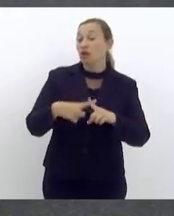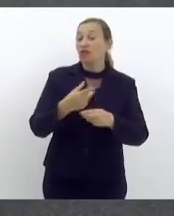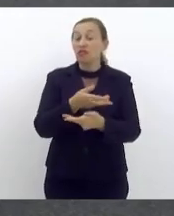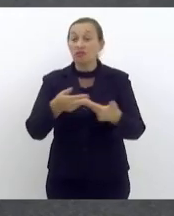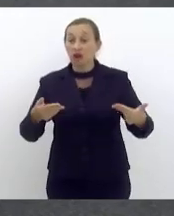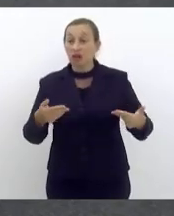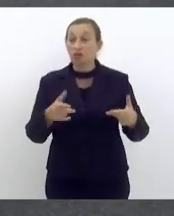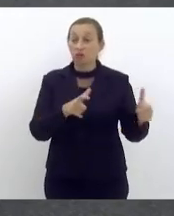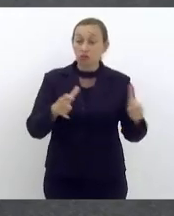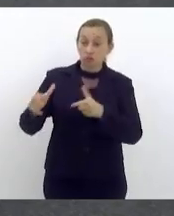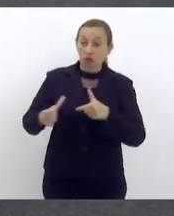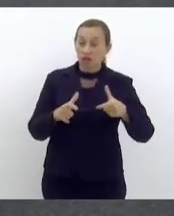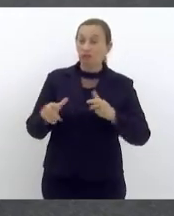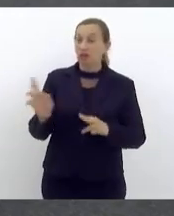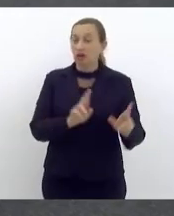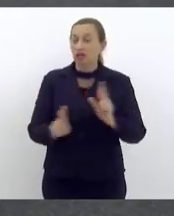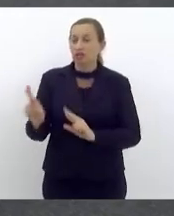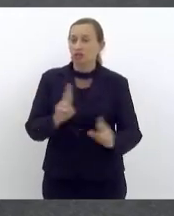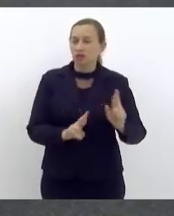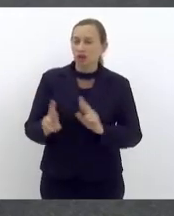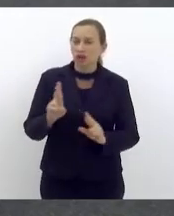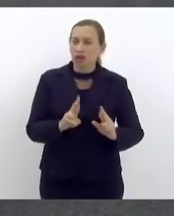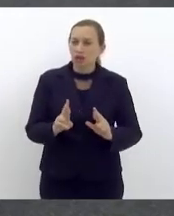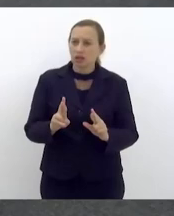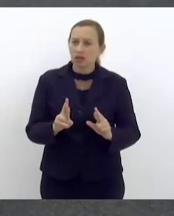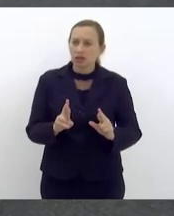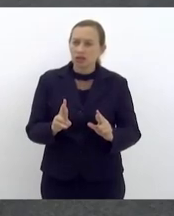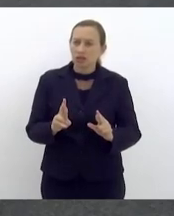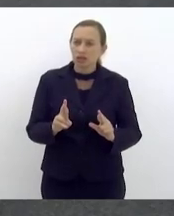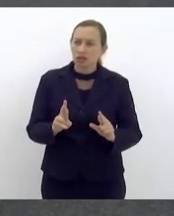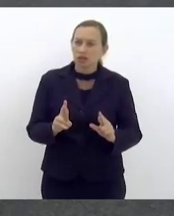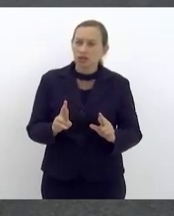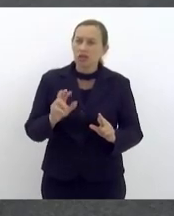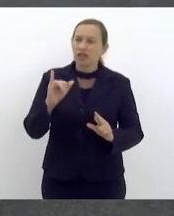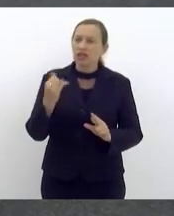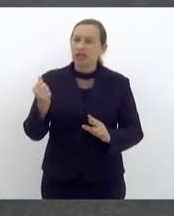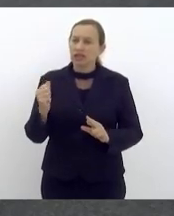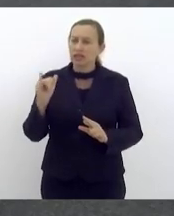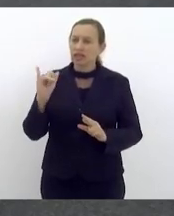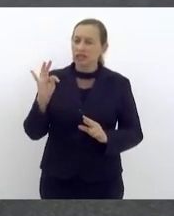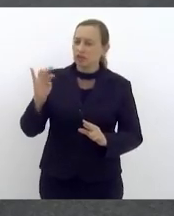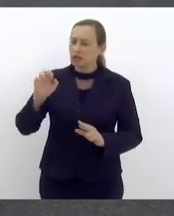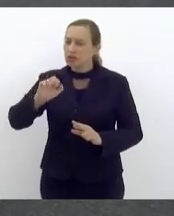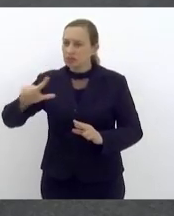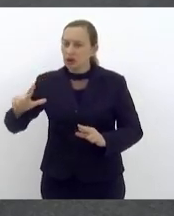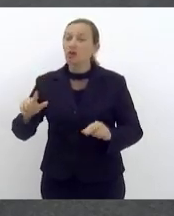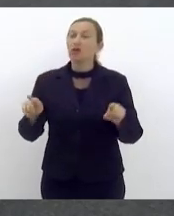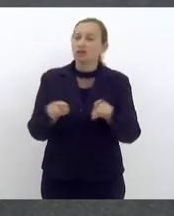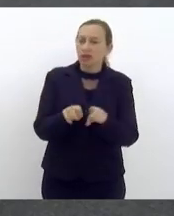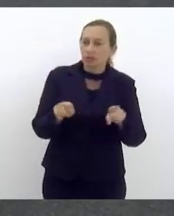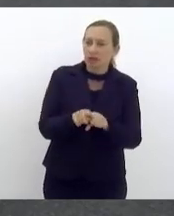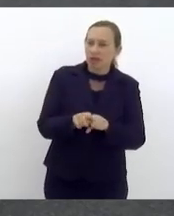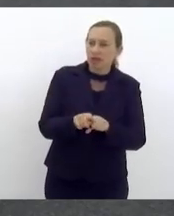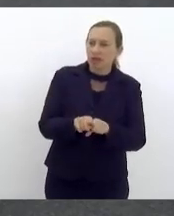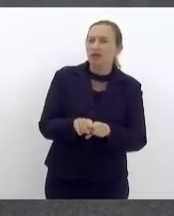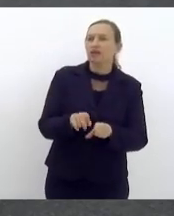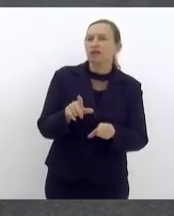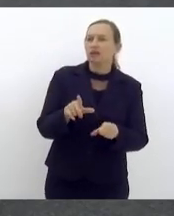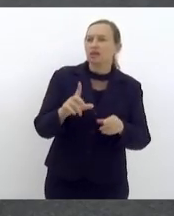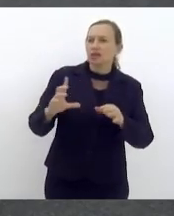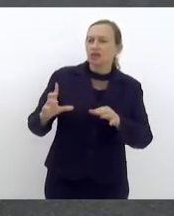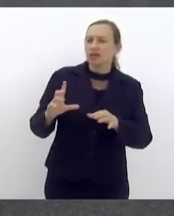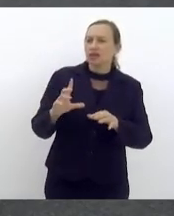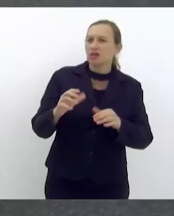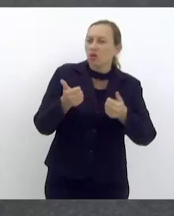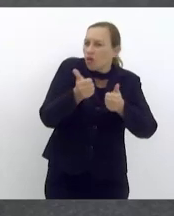Linhas relacionadas que são das das Linhas intermunicipais são também linhas municipais tem